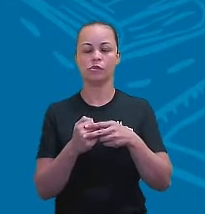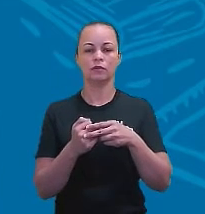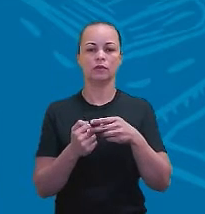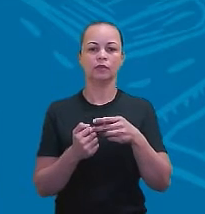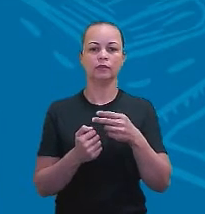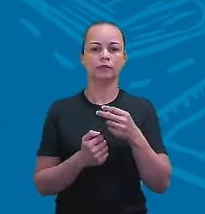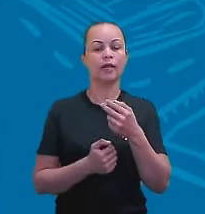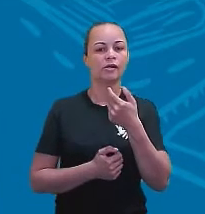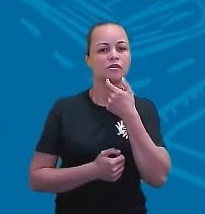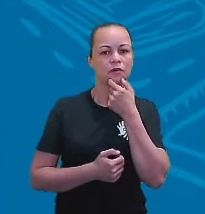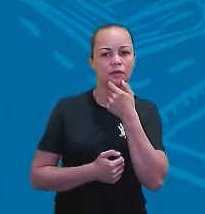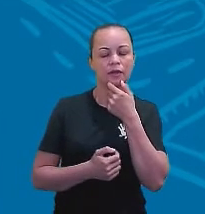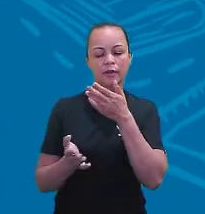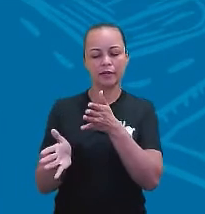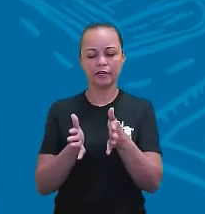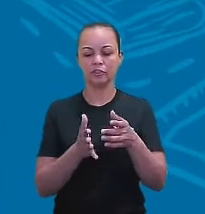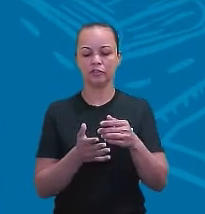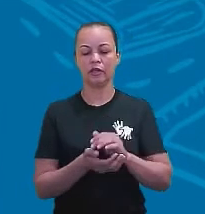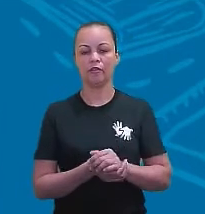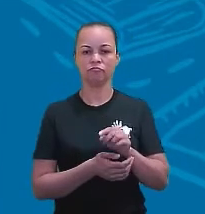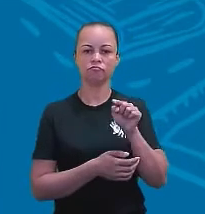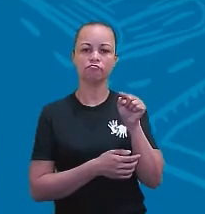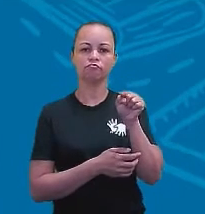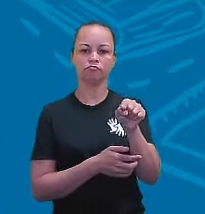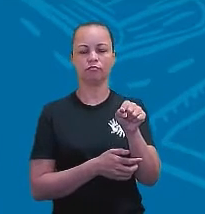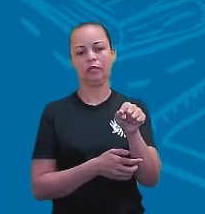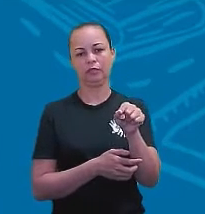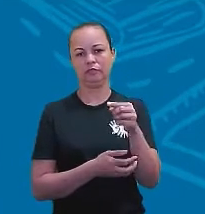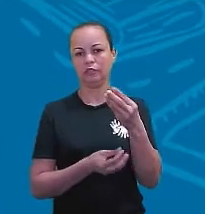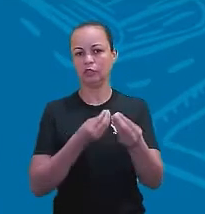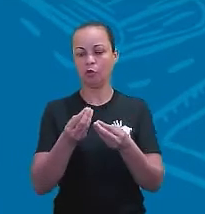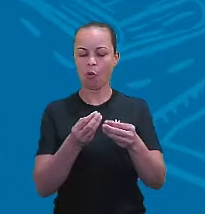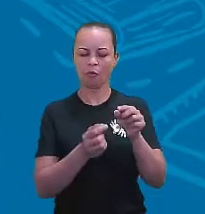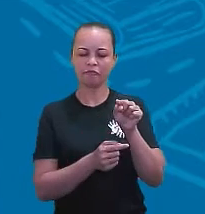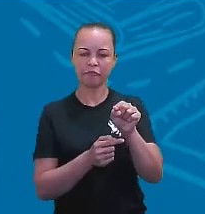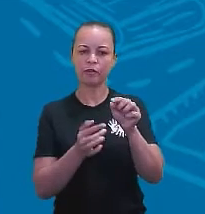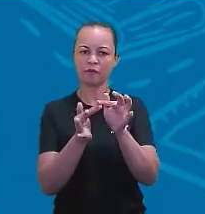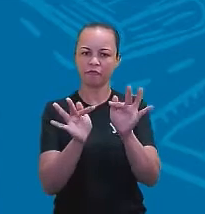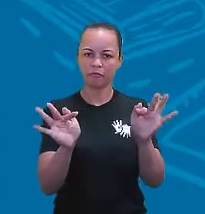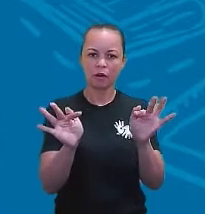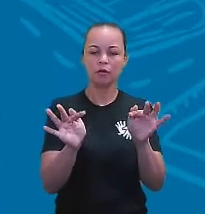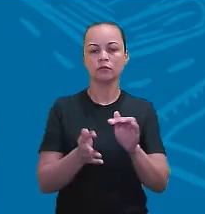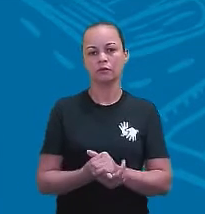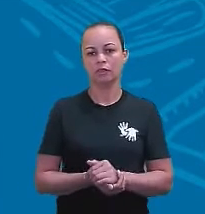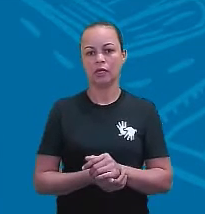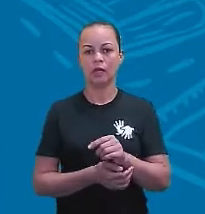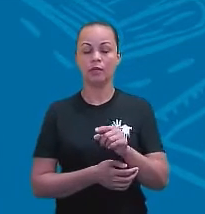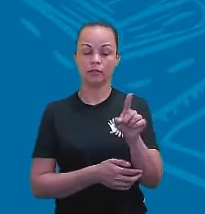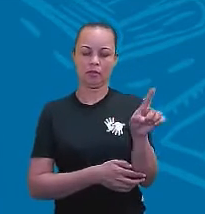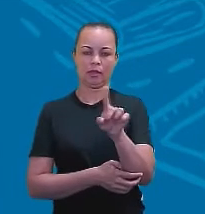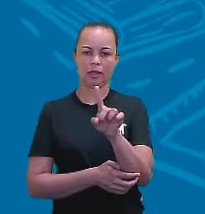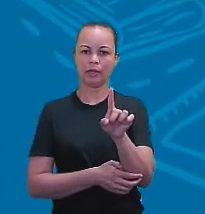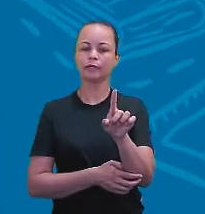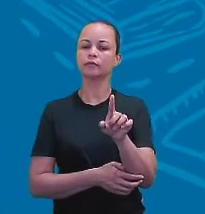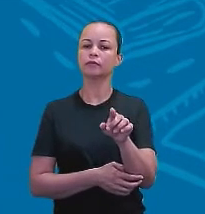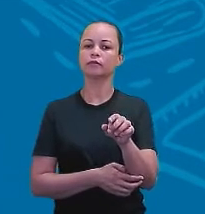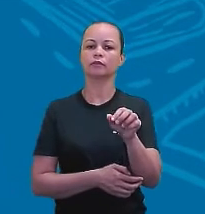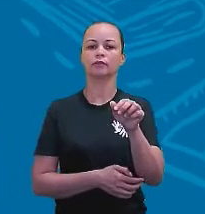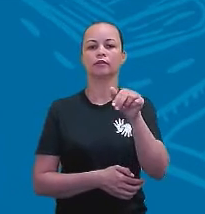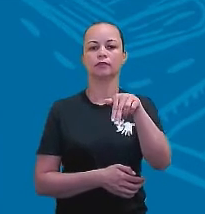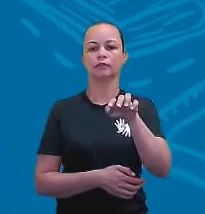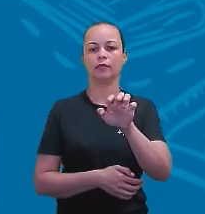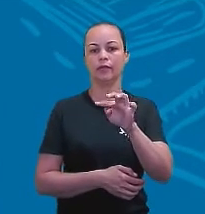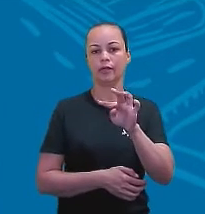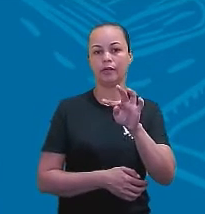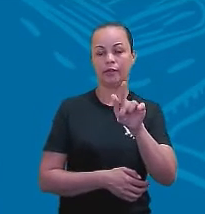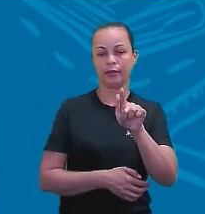simples. Afirmativa é a forma que a gente afirma algo. Negativa é quando você está negando. E a